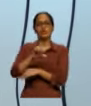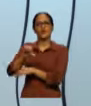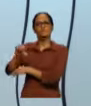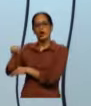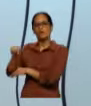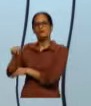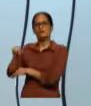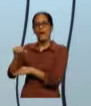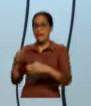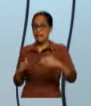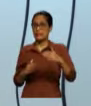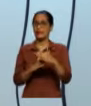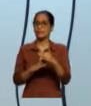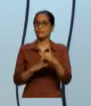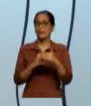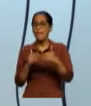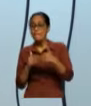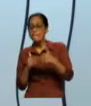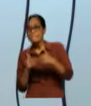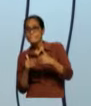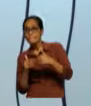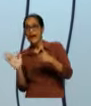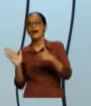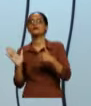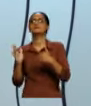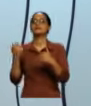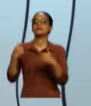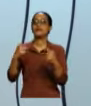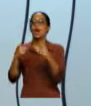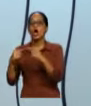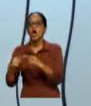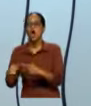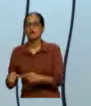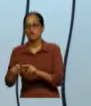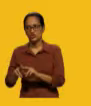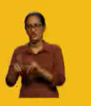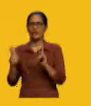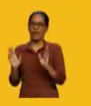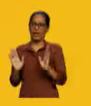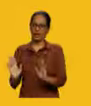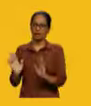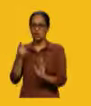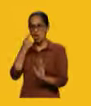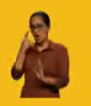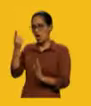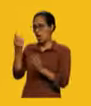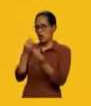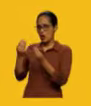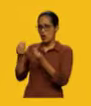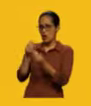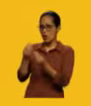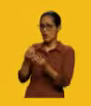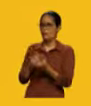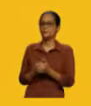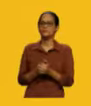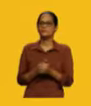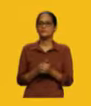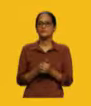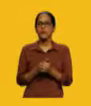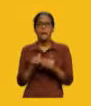algumas combinações. Quem são elas? Eu vou colocar um risco